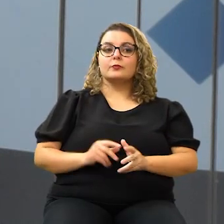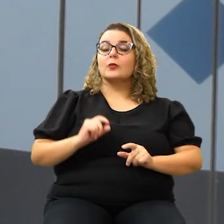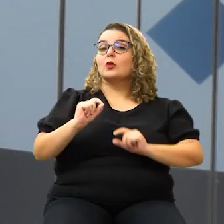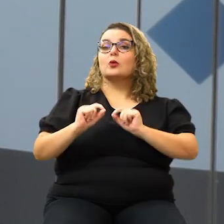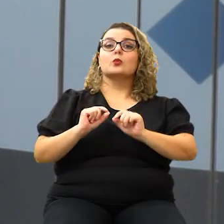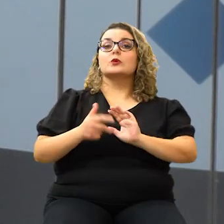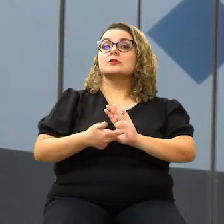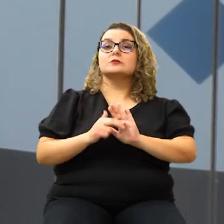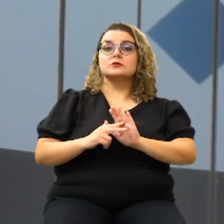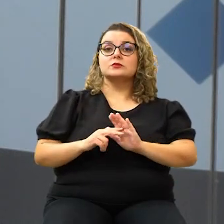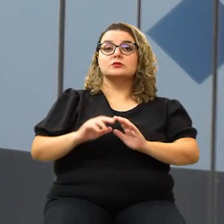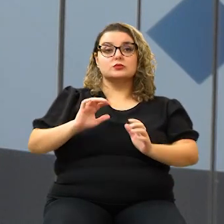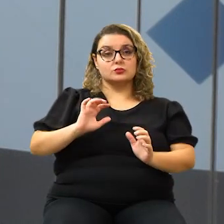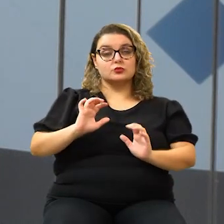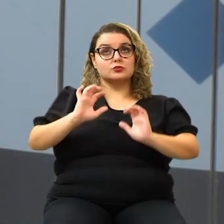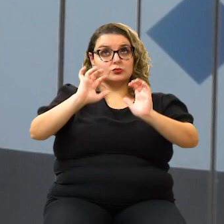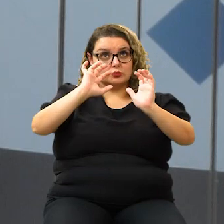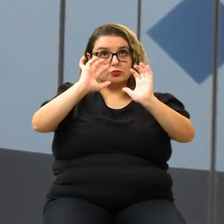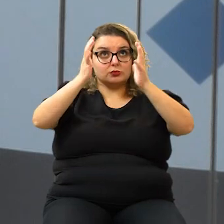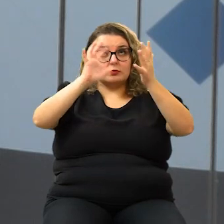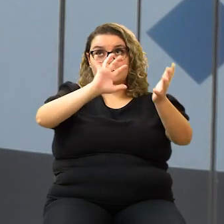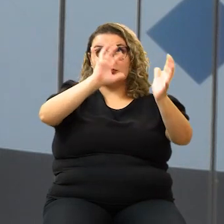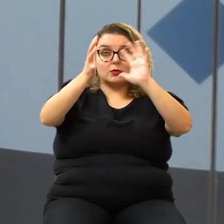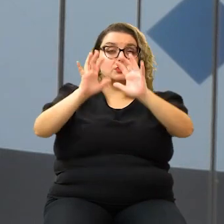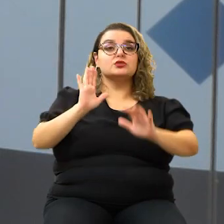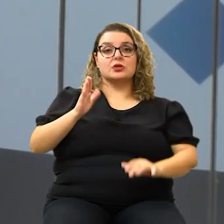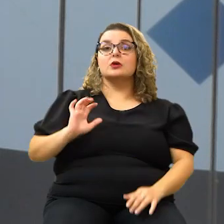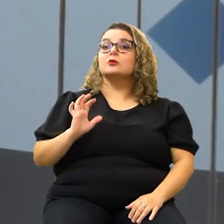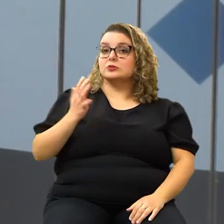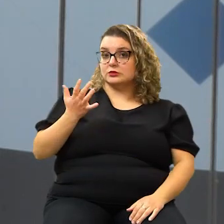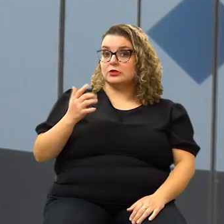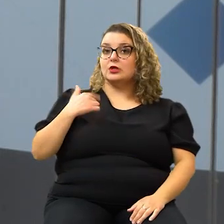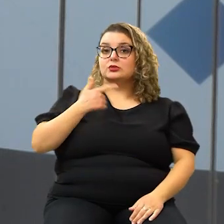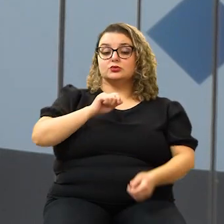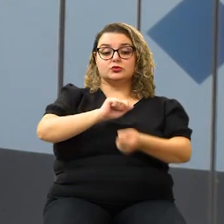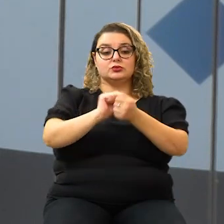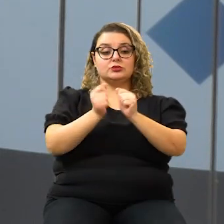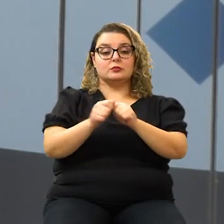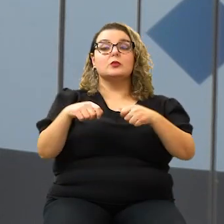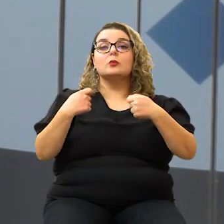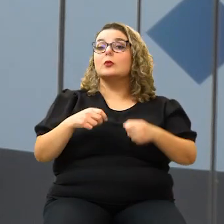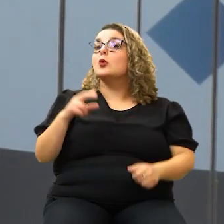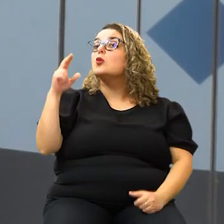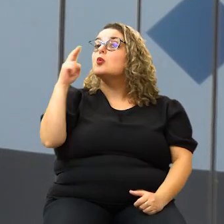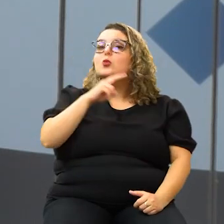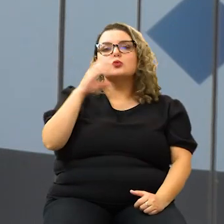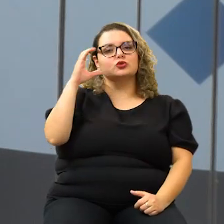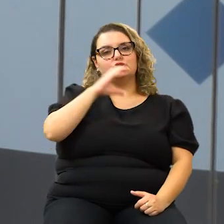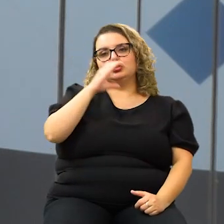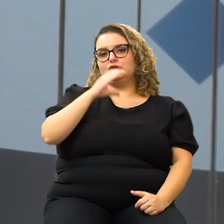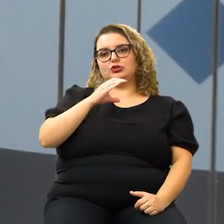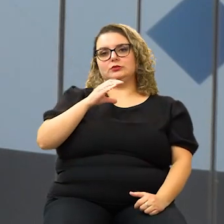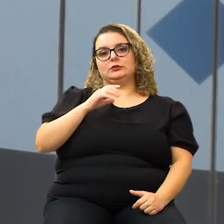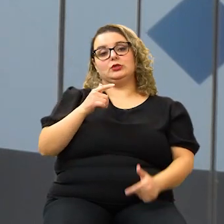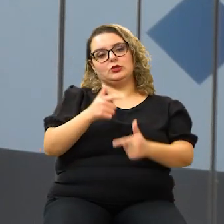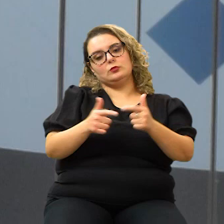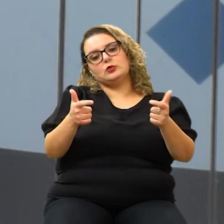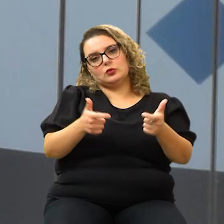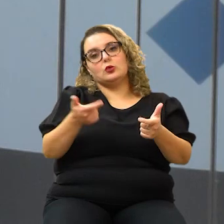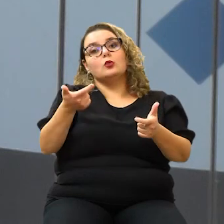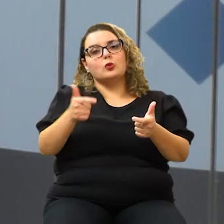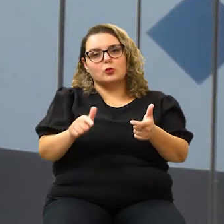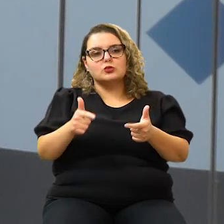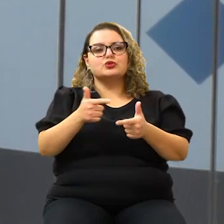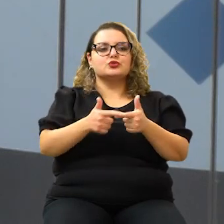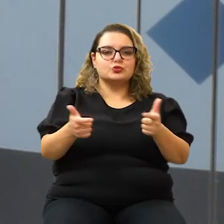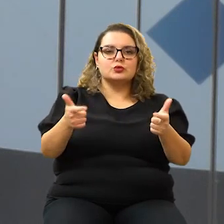isso? Que os eventos extremos já estão ocorrendo, nós precisamos nos adaptar, urgente, e mitigar, continuar a mitigação.